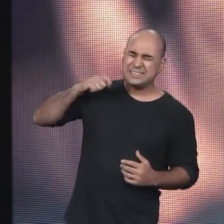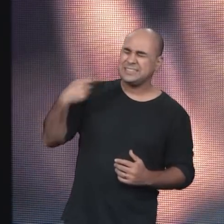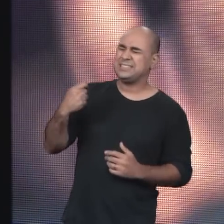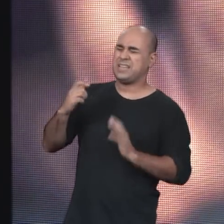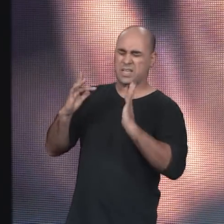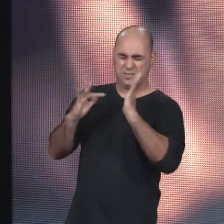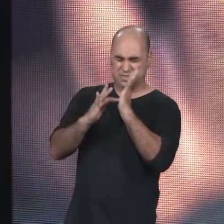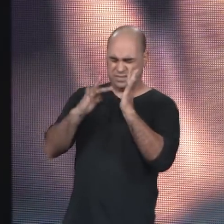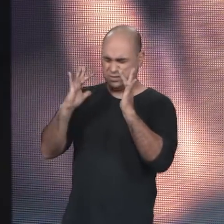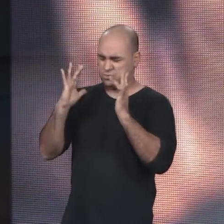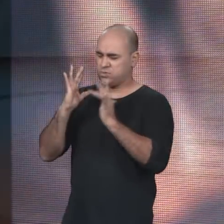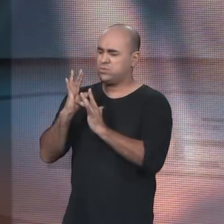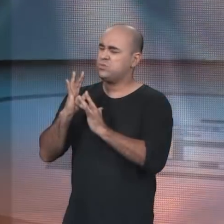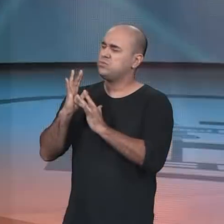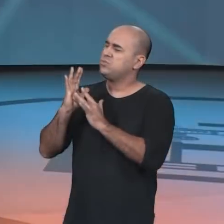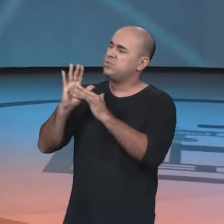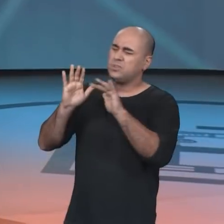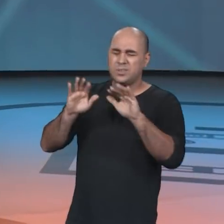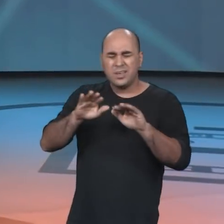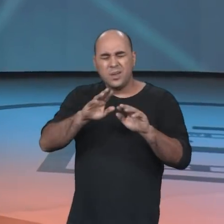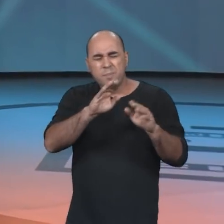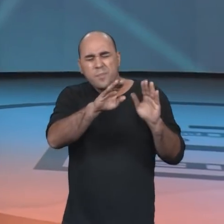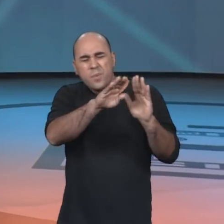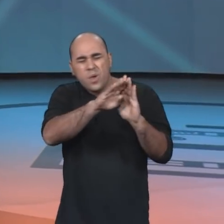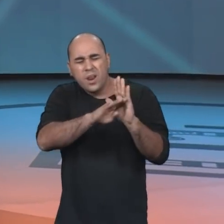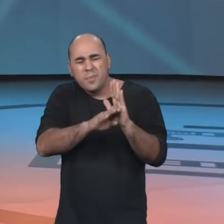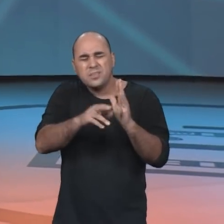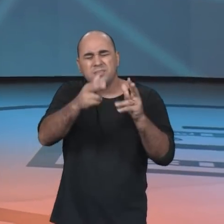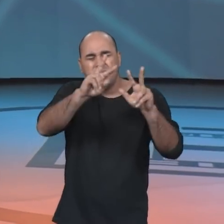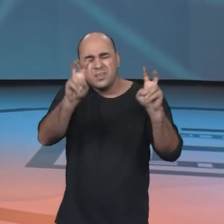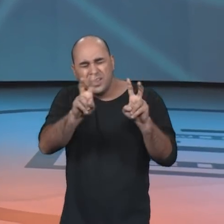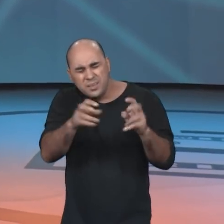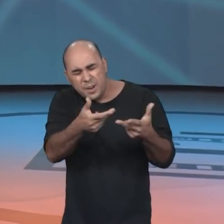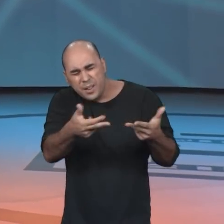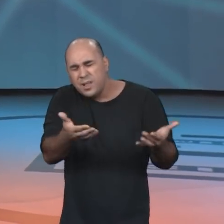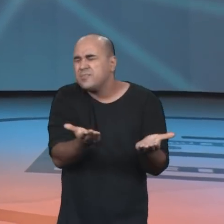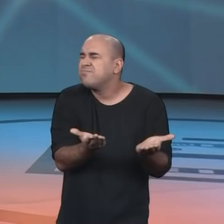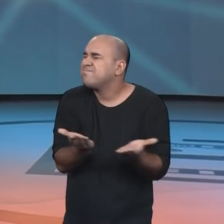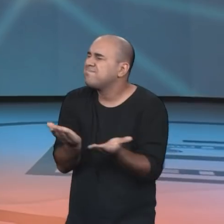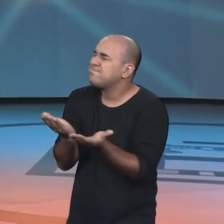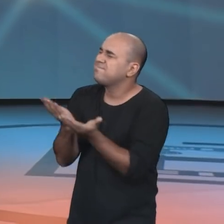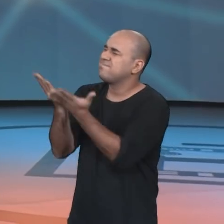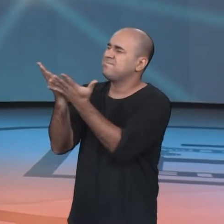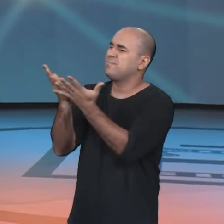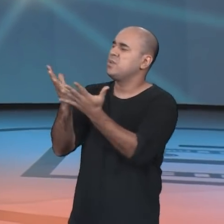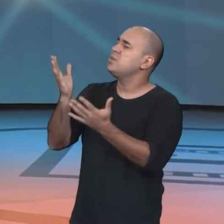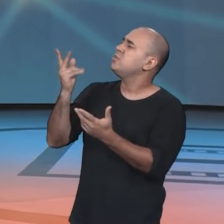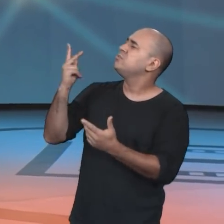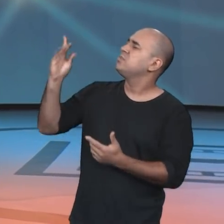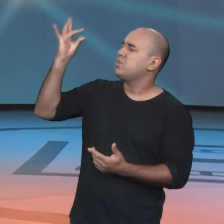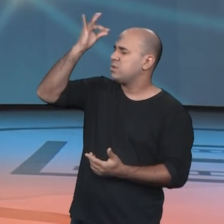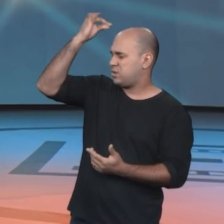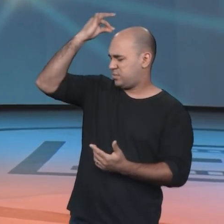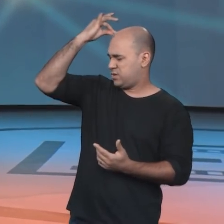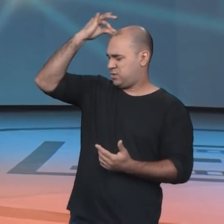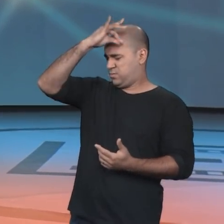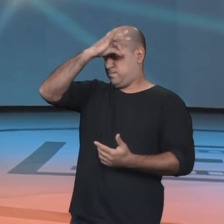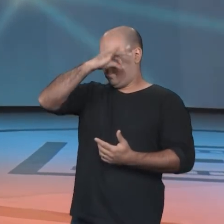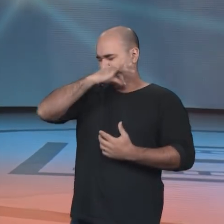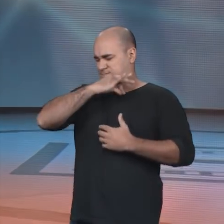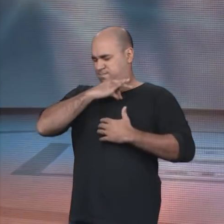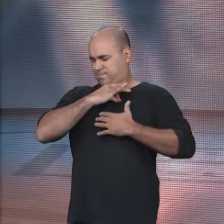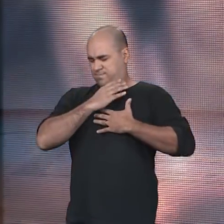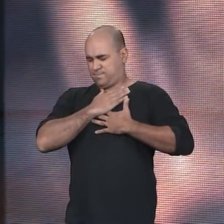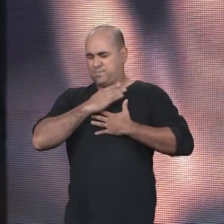mais esta programação no Teu altar para a honra e glória do Teu nome. Que o Teu Espírito possa falar ao coração de todos os que estão